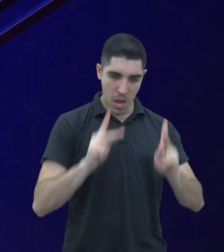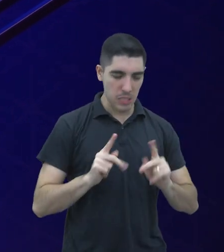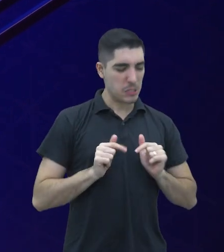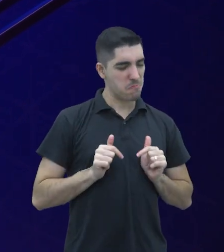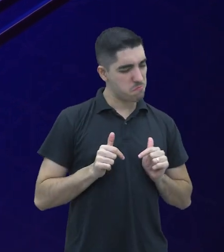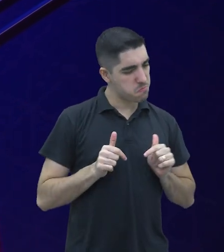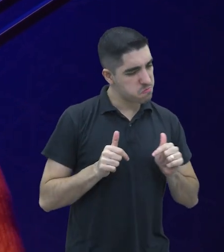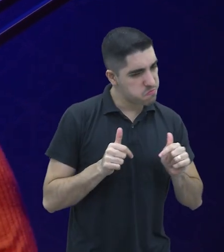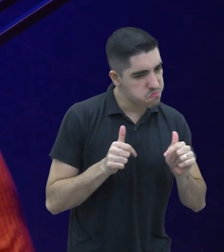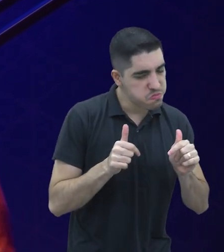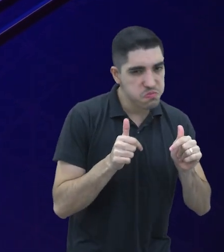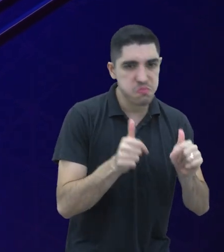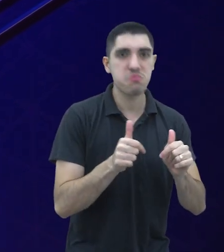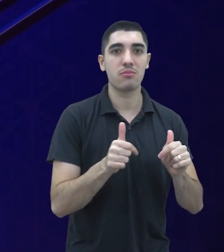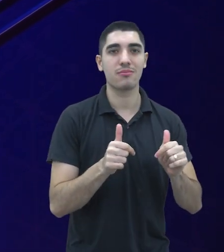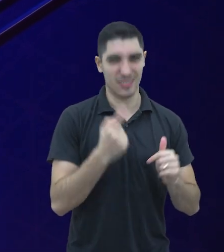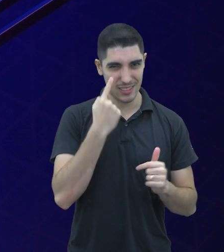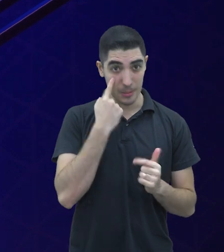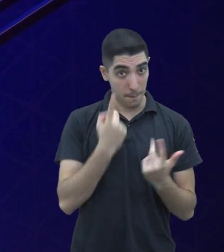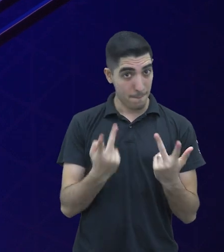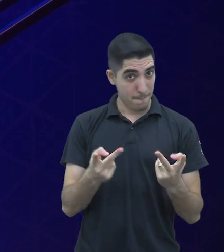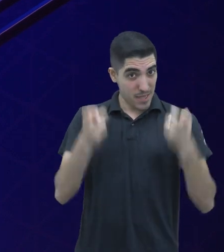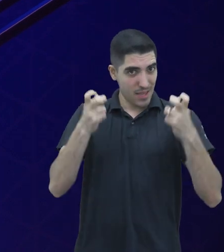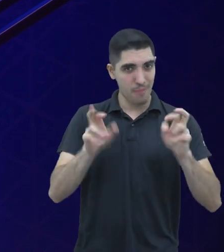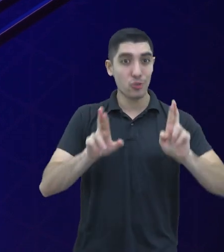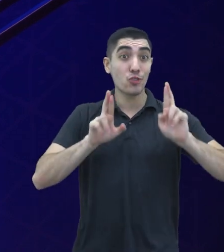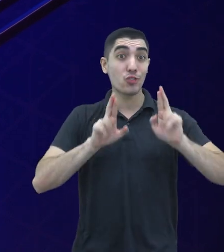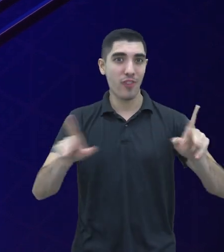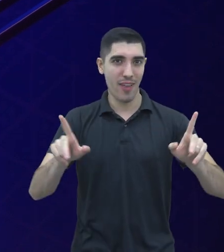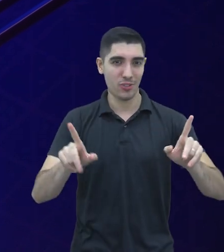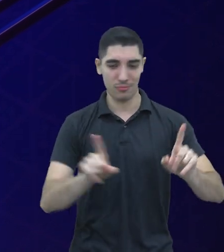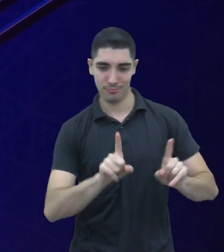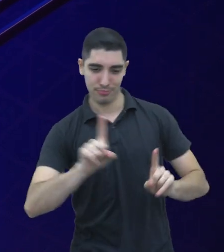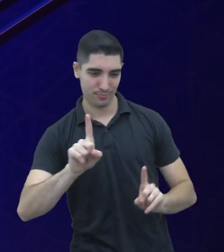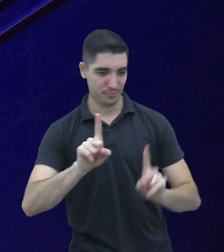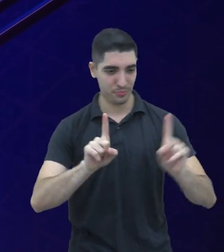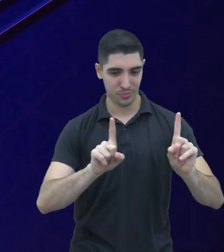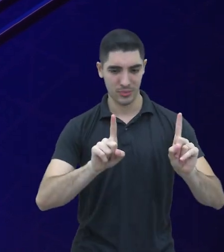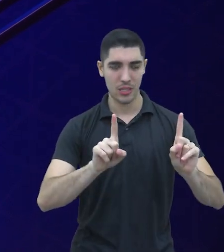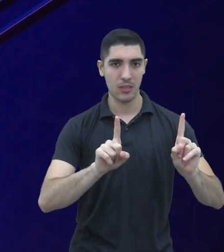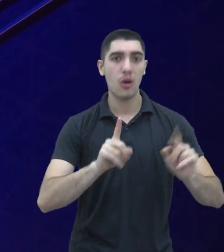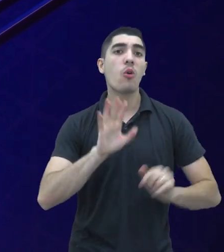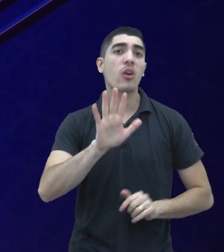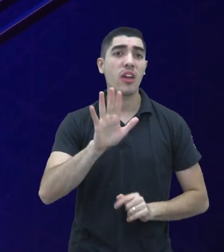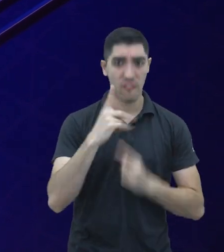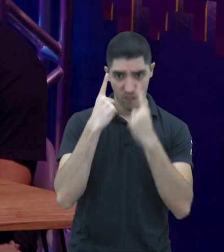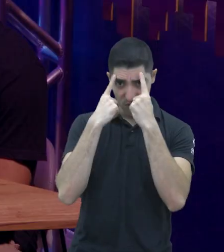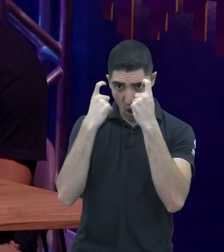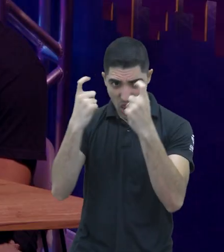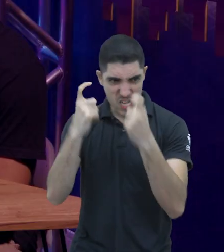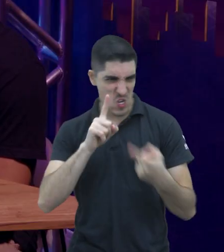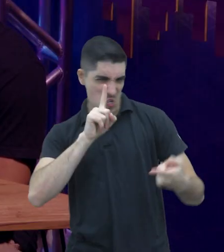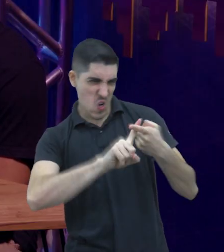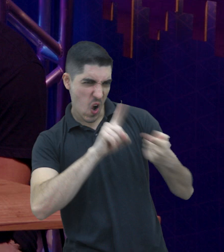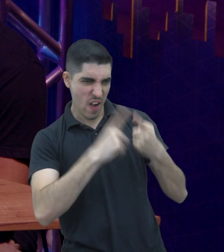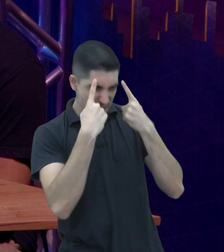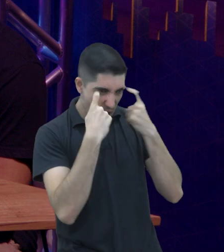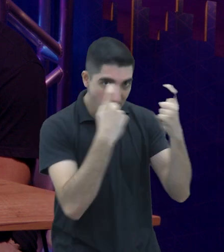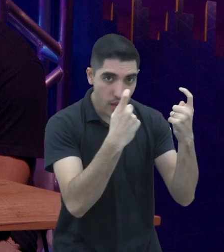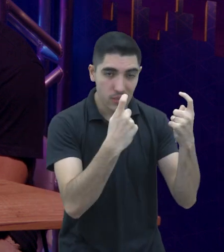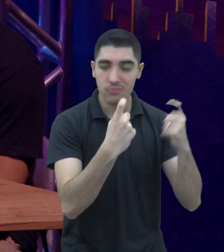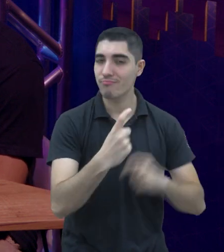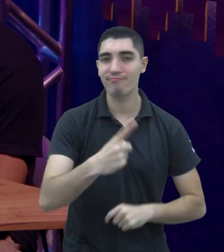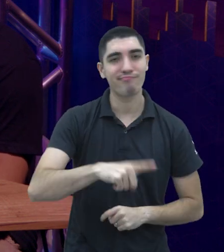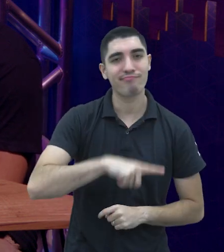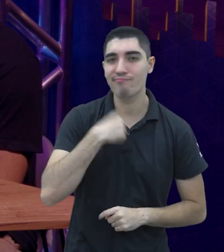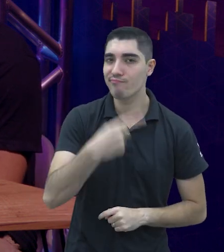inocentes, né? Então, isso mostra a diferença de como a violência deve ser combatida, né? Não faz sentido combater violência